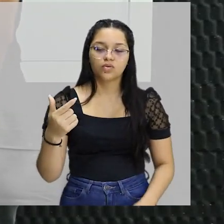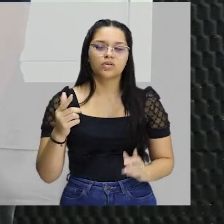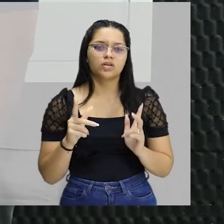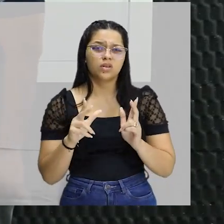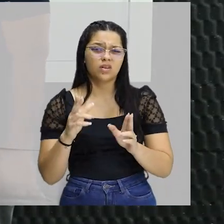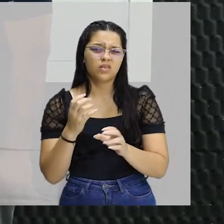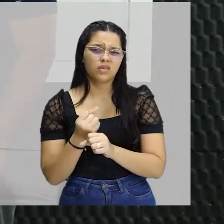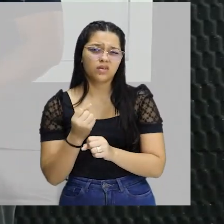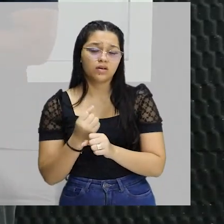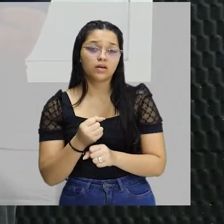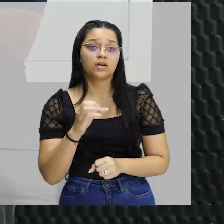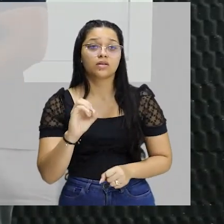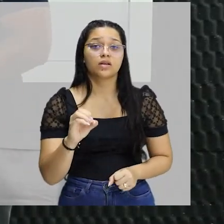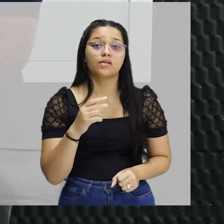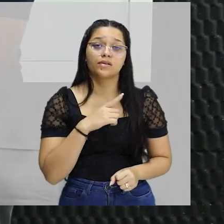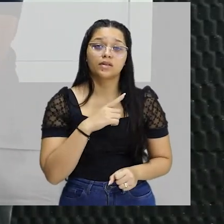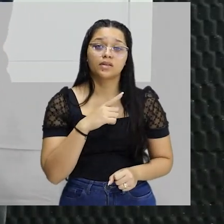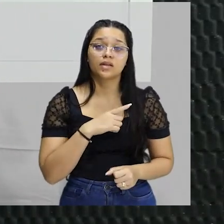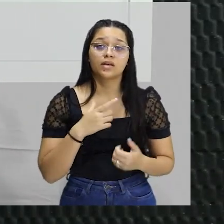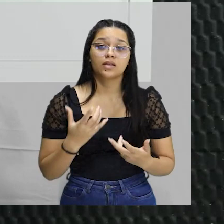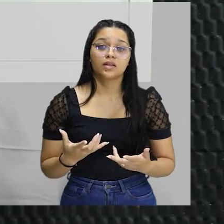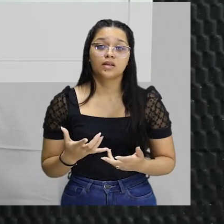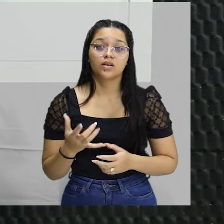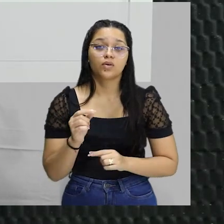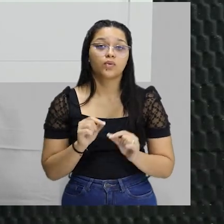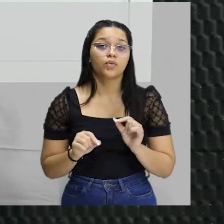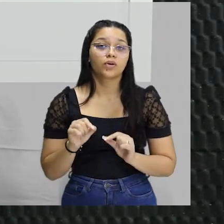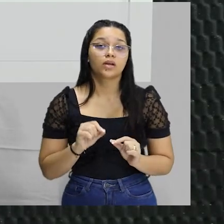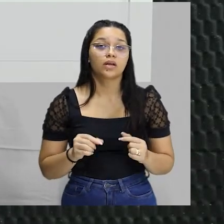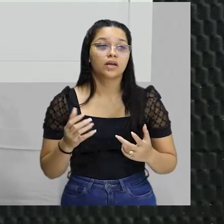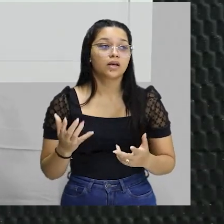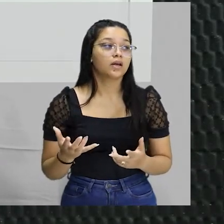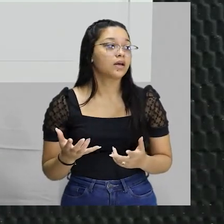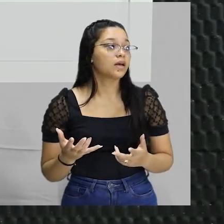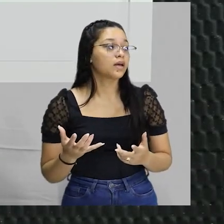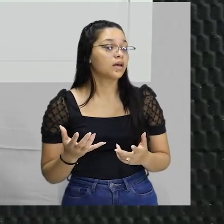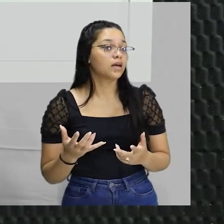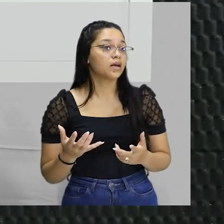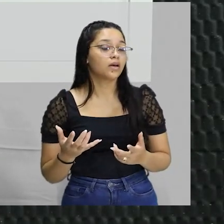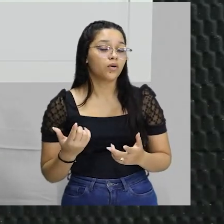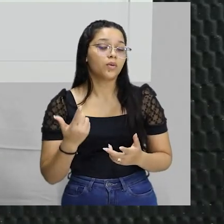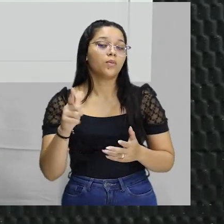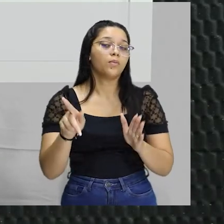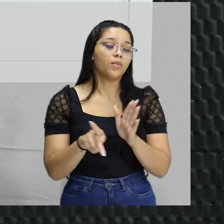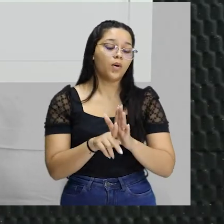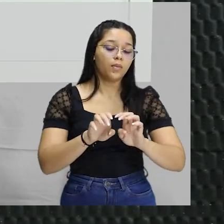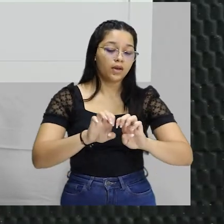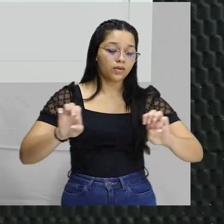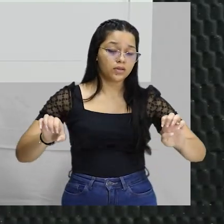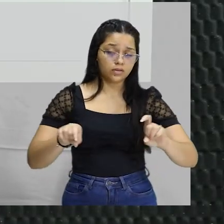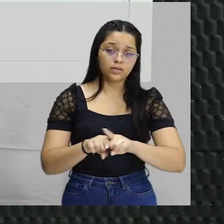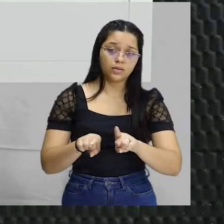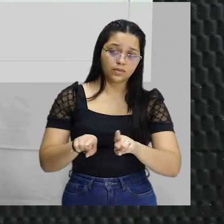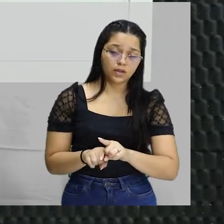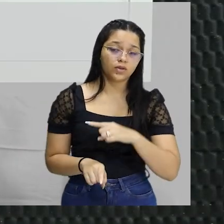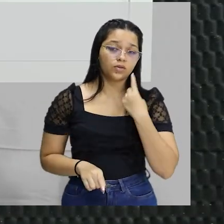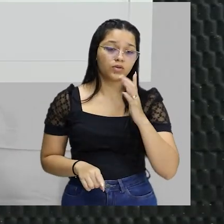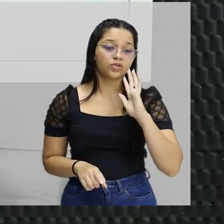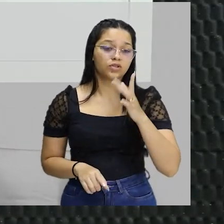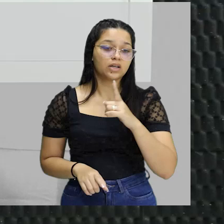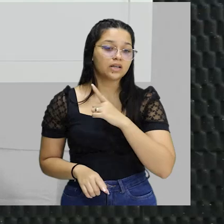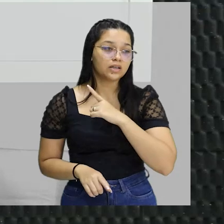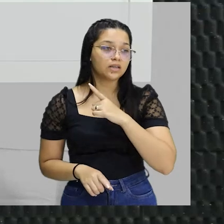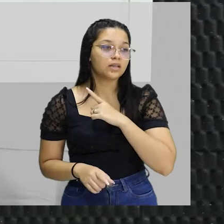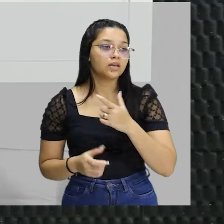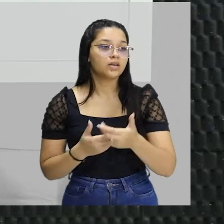igual a zero. Aí vai ter uma... vai, né, nascer daí uma equação, e desta equação a gente já encontra